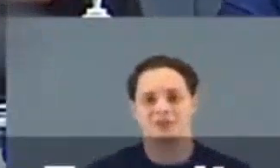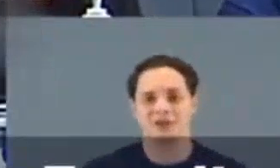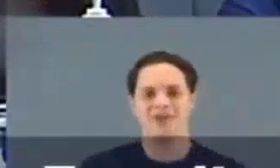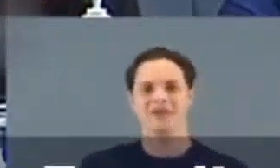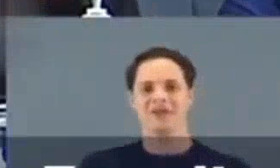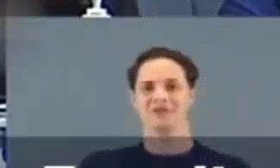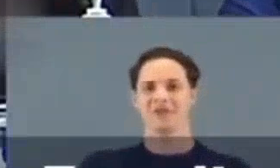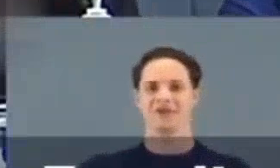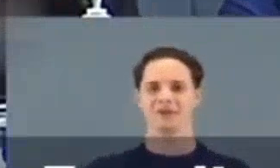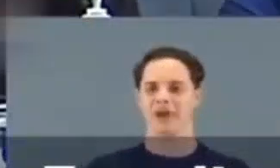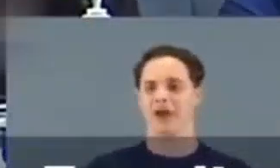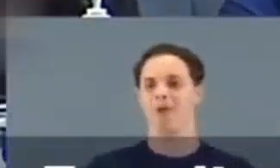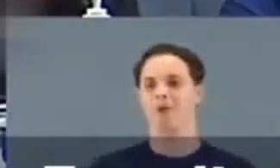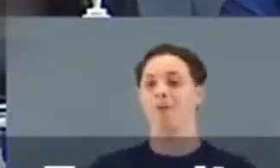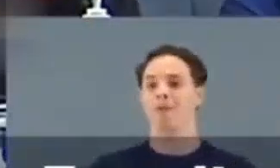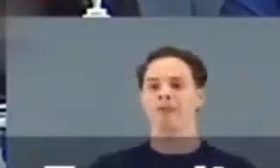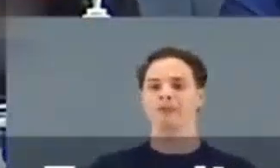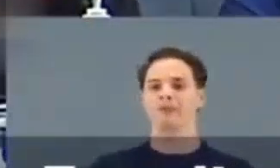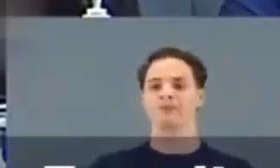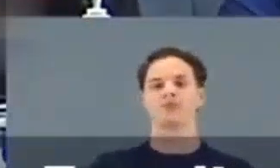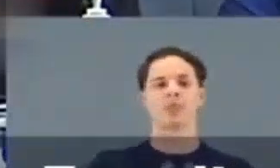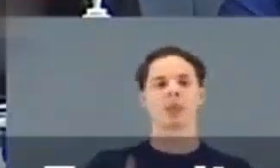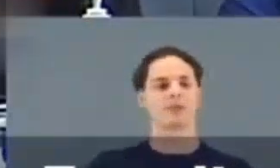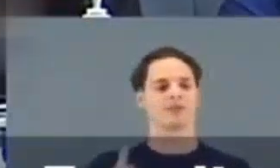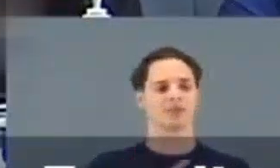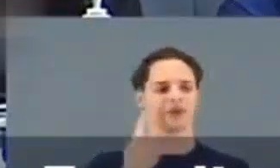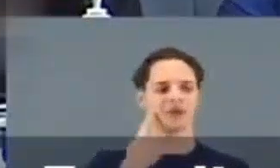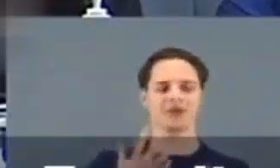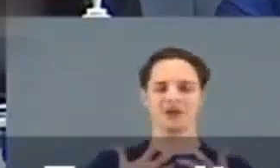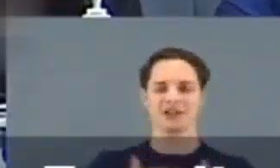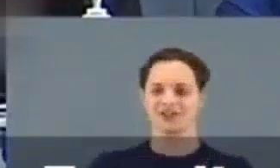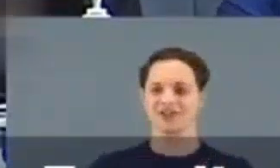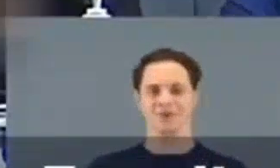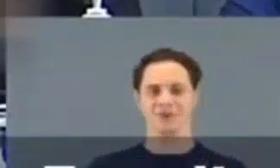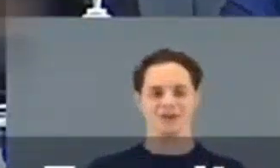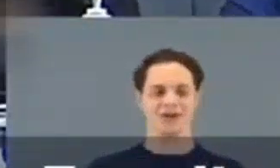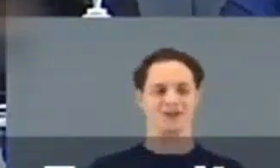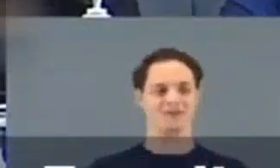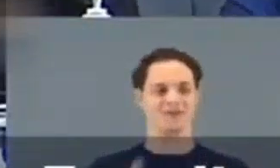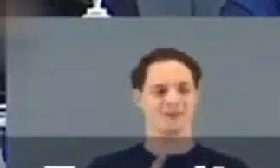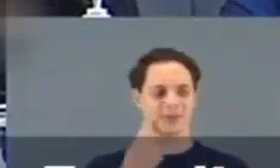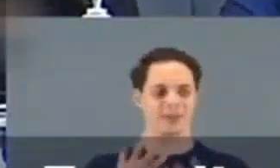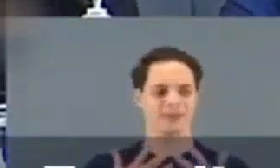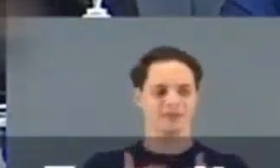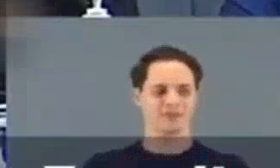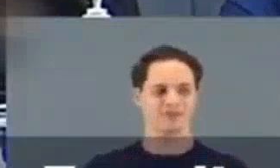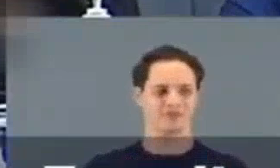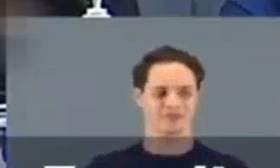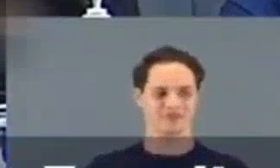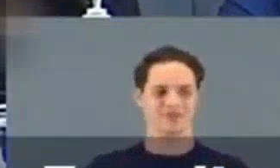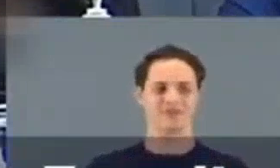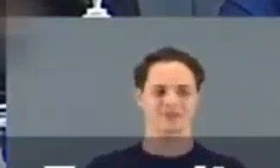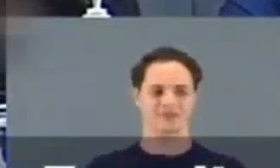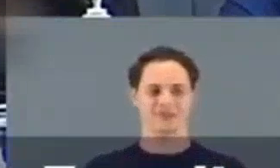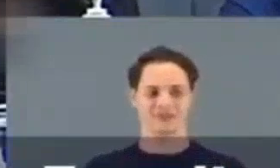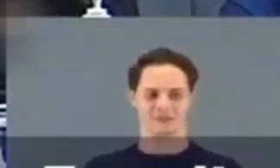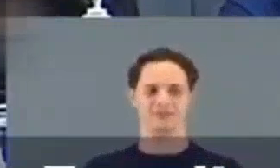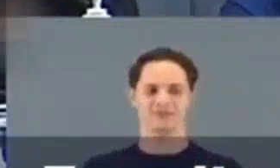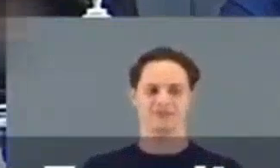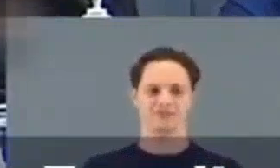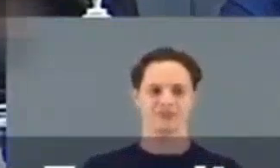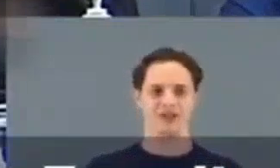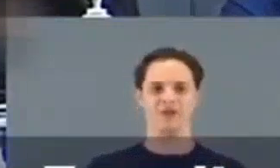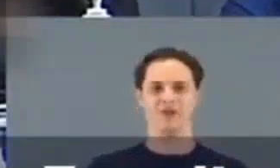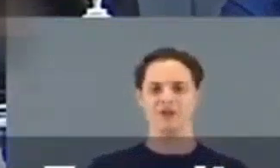tem todos os certificados. Chegou para a gente lá e não sou eu que indico, tem pastores, passa na AGU, então assim, é